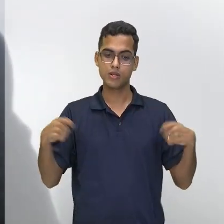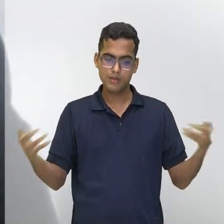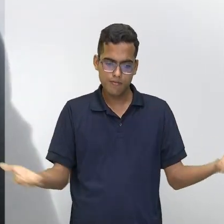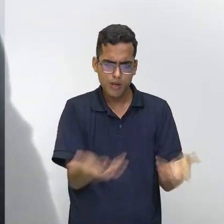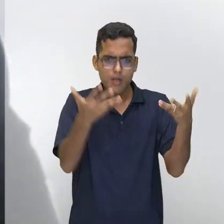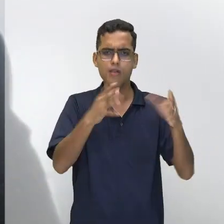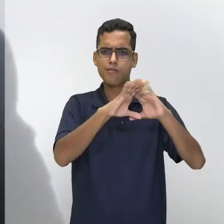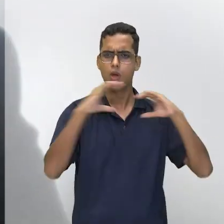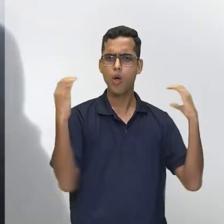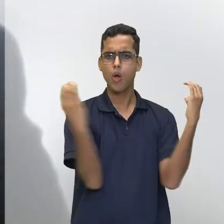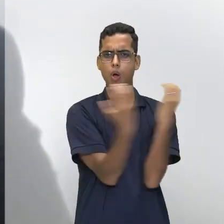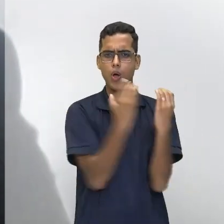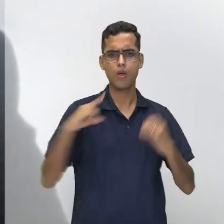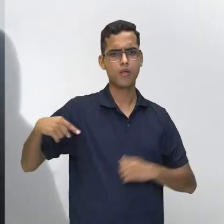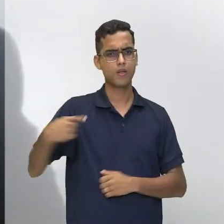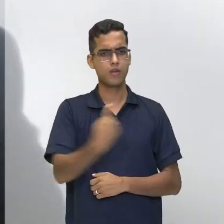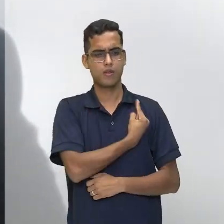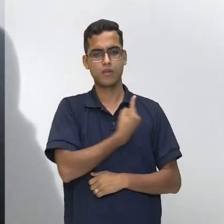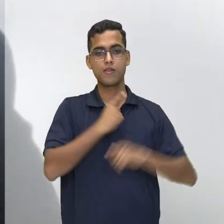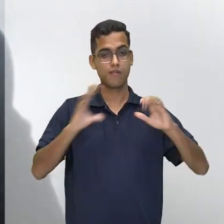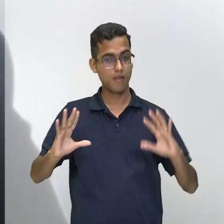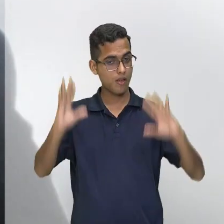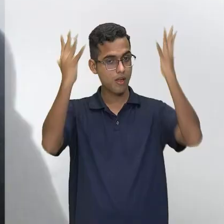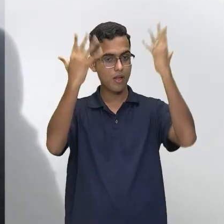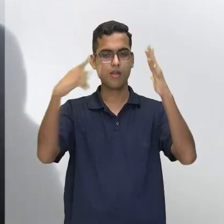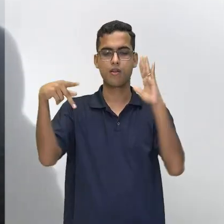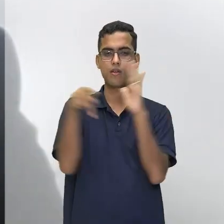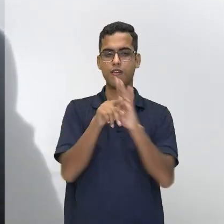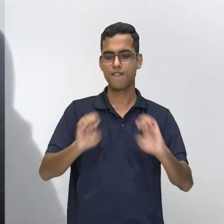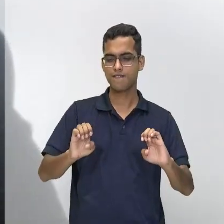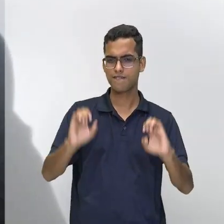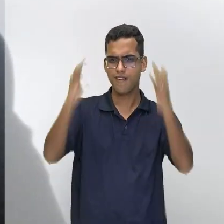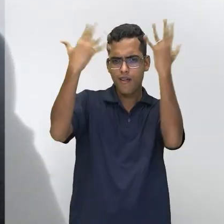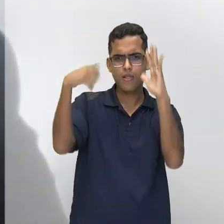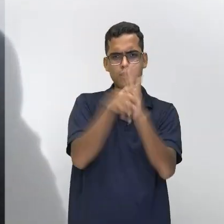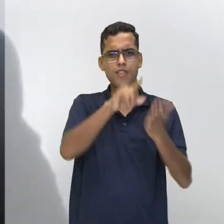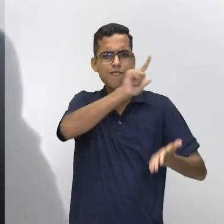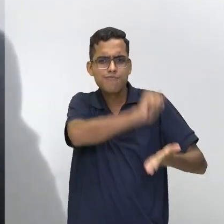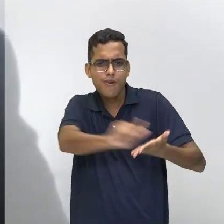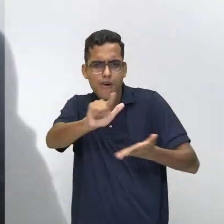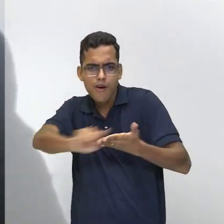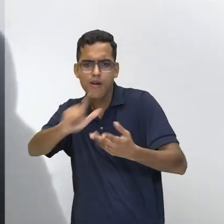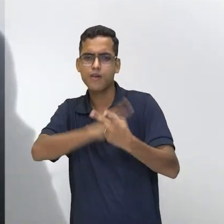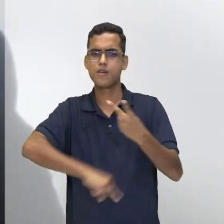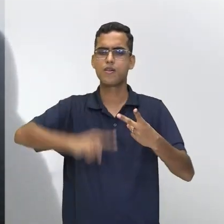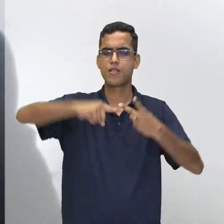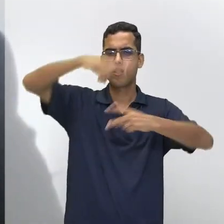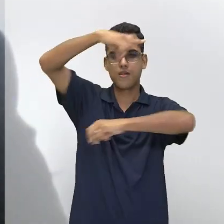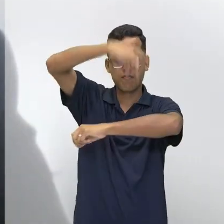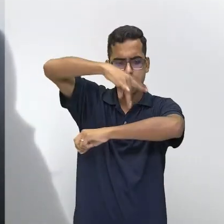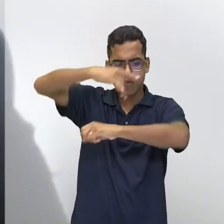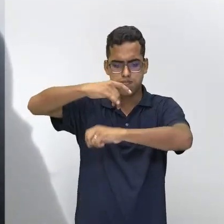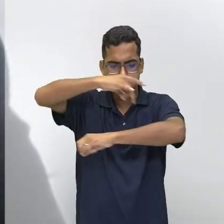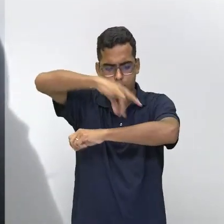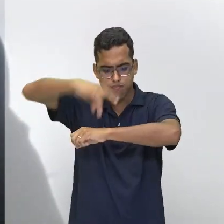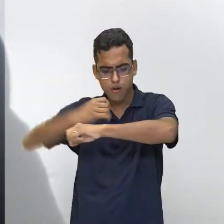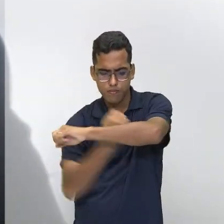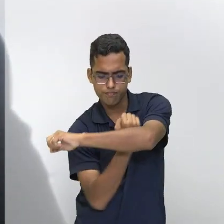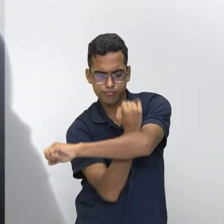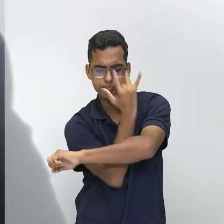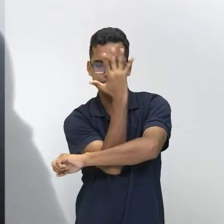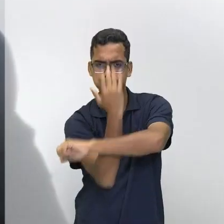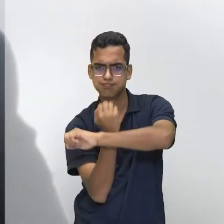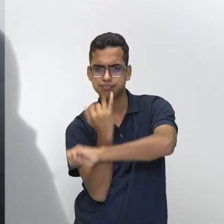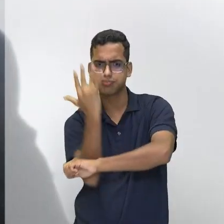aqui nós fazemos eventos de limpeza, plantio de árvores, construção de sistemas ecológicos. Esse é o nosso